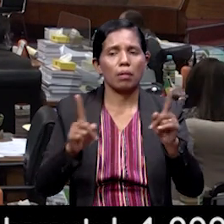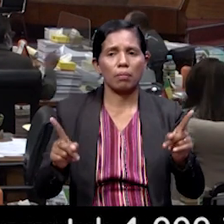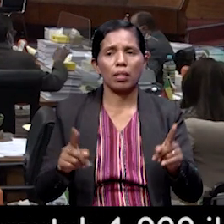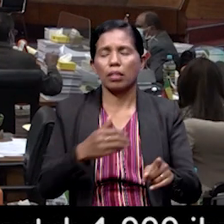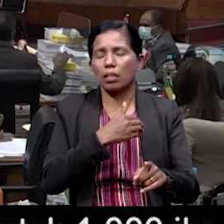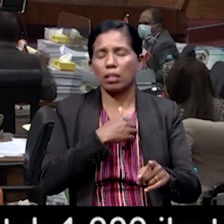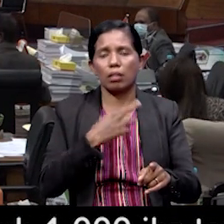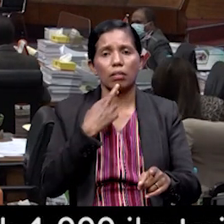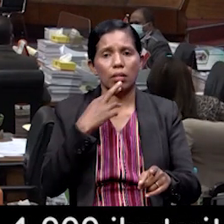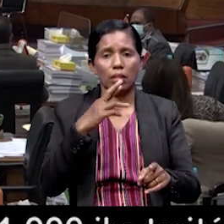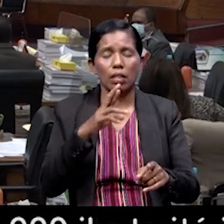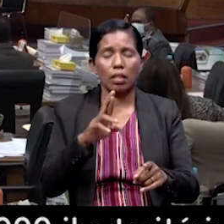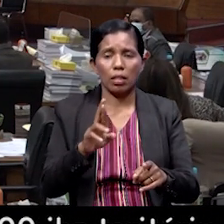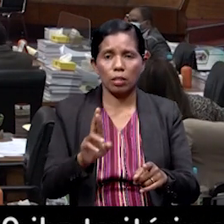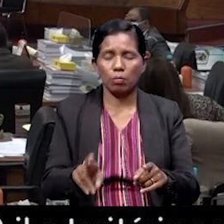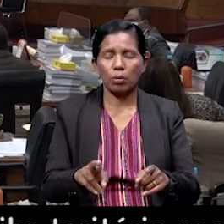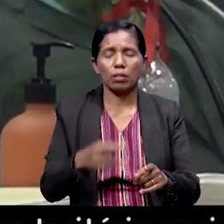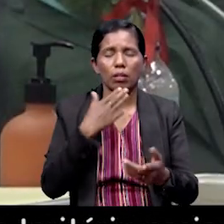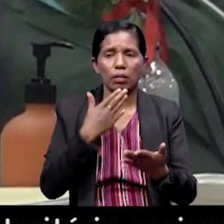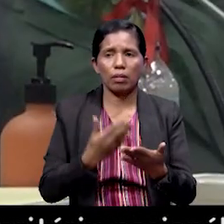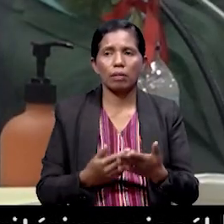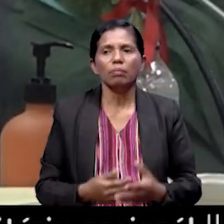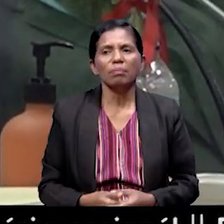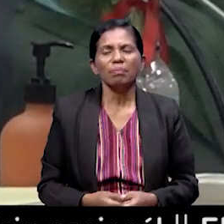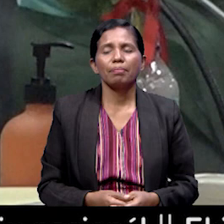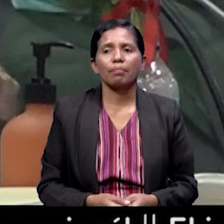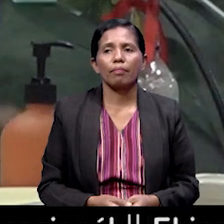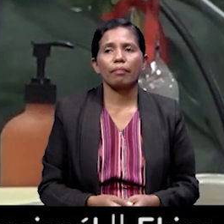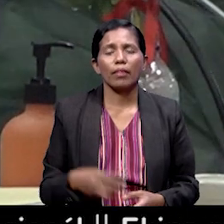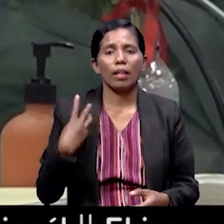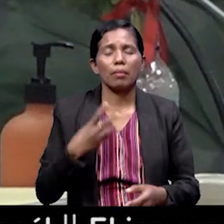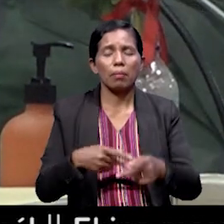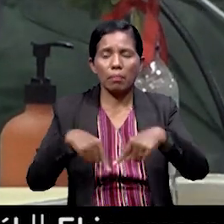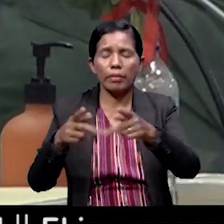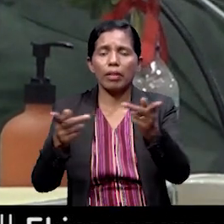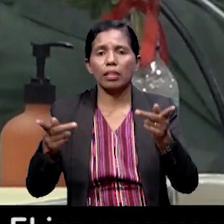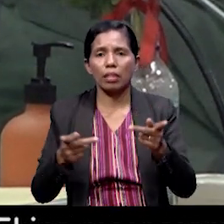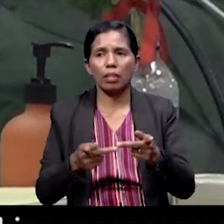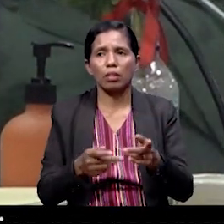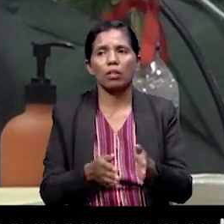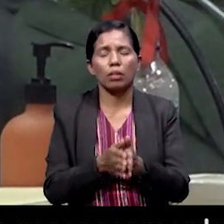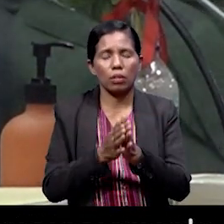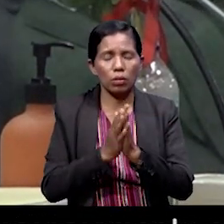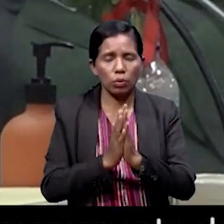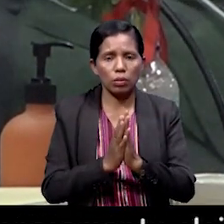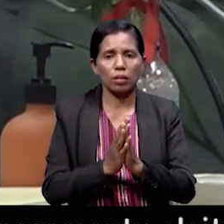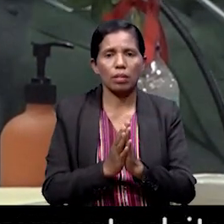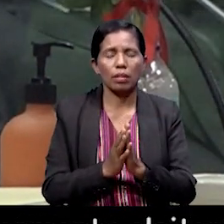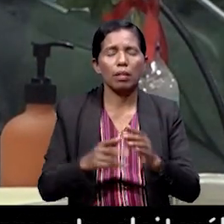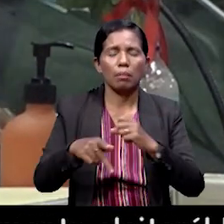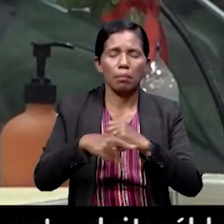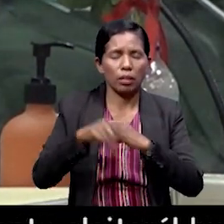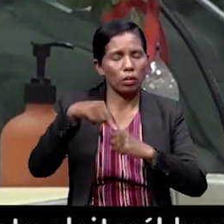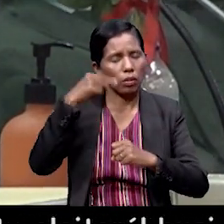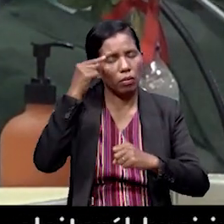a resposta positiva. Ita e a fati nebe na ame sempre ne husi oposição a husi bancada